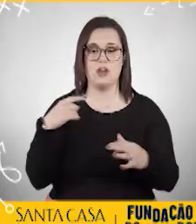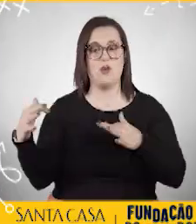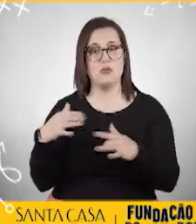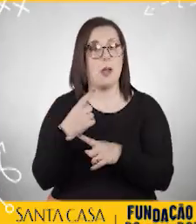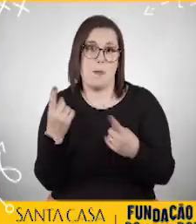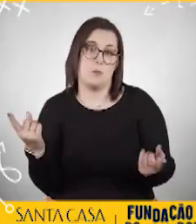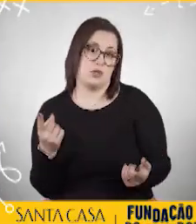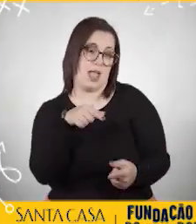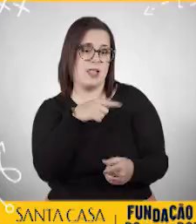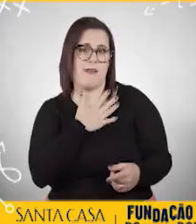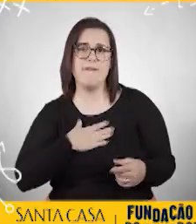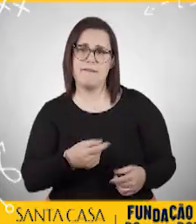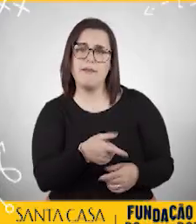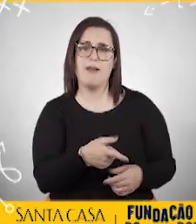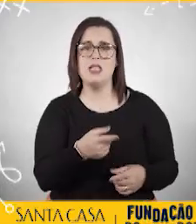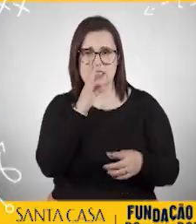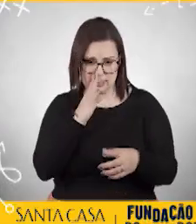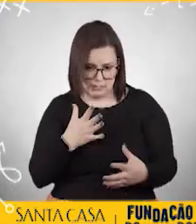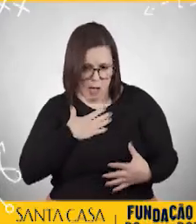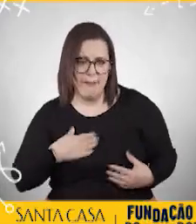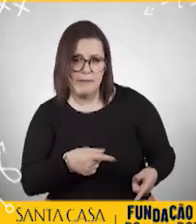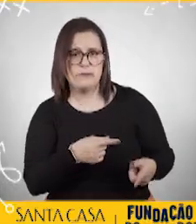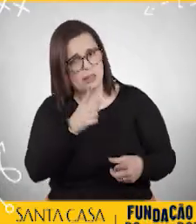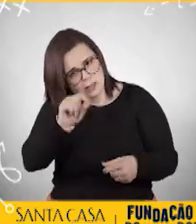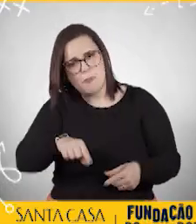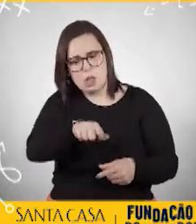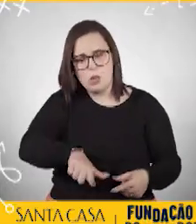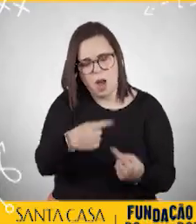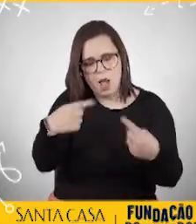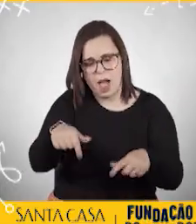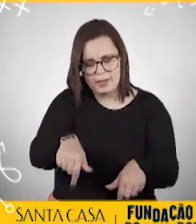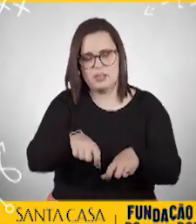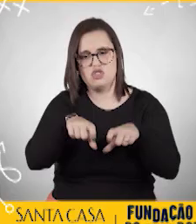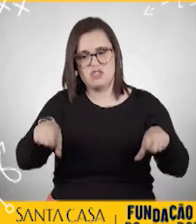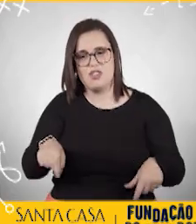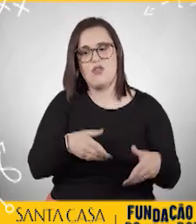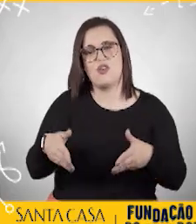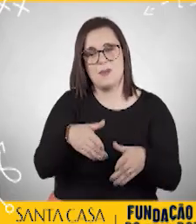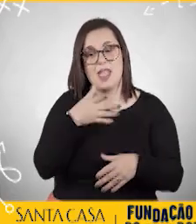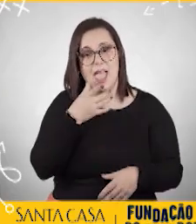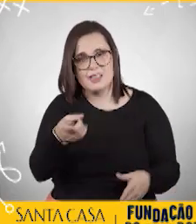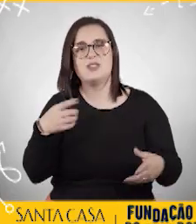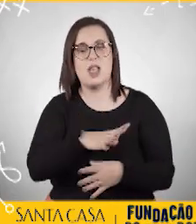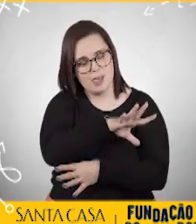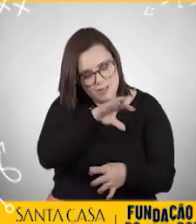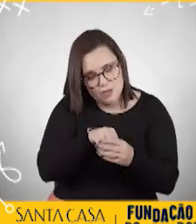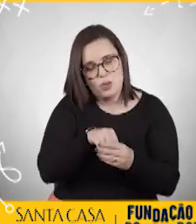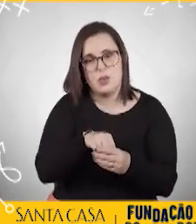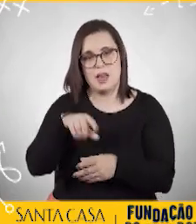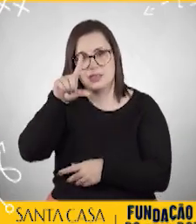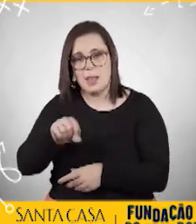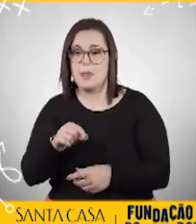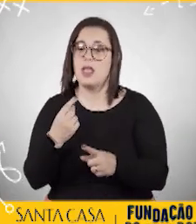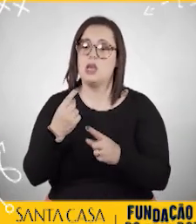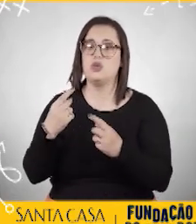futebol, porque elas também são academistas, então se são academistas também têm lugar no nosso estádio e é esse o caminho que o Académico quer fazer, é